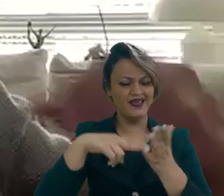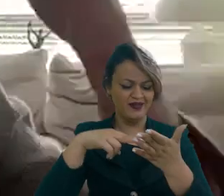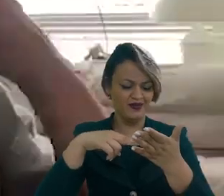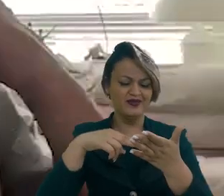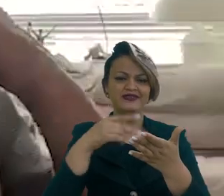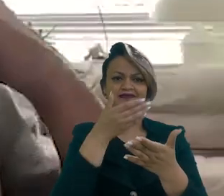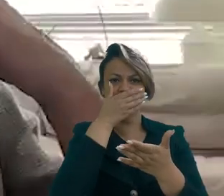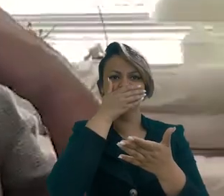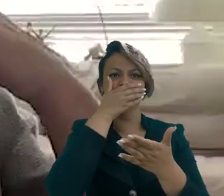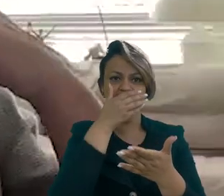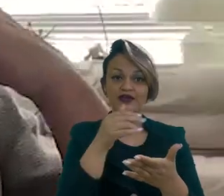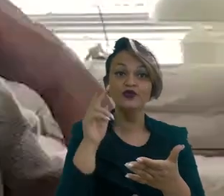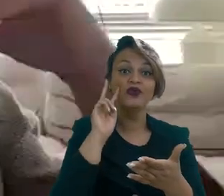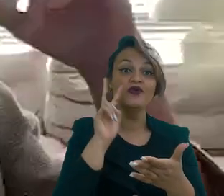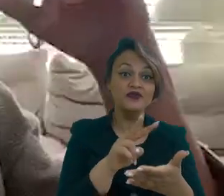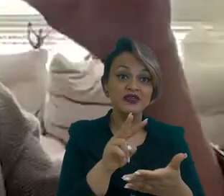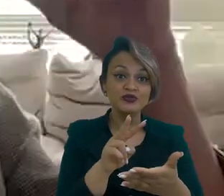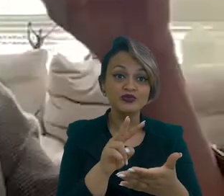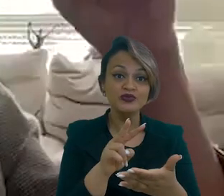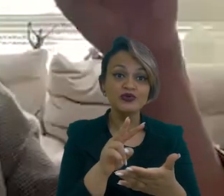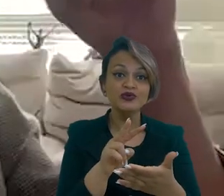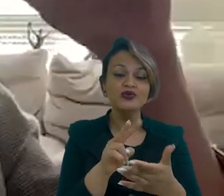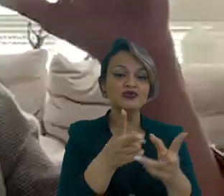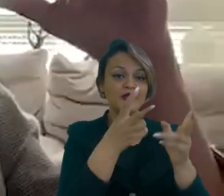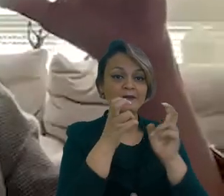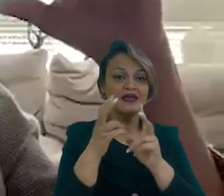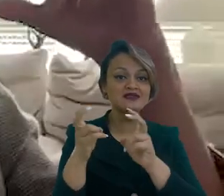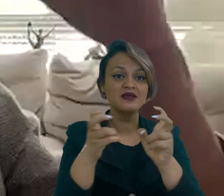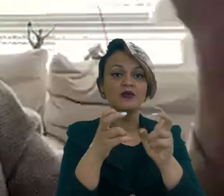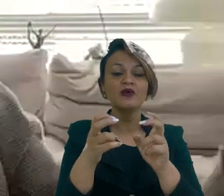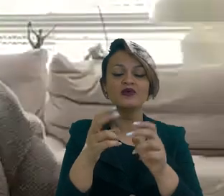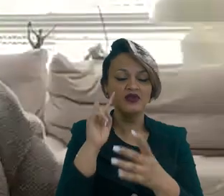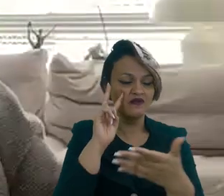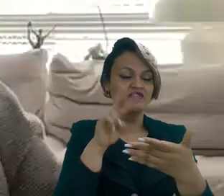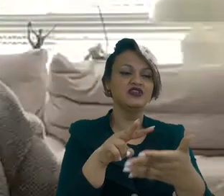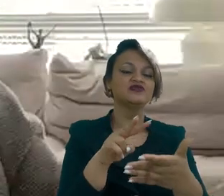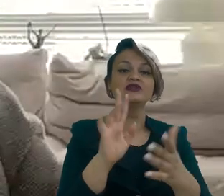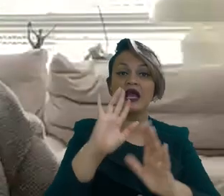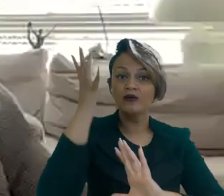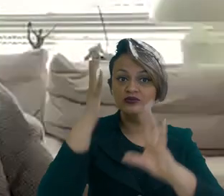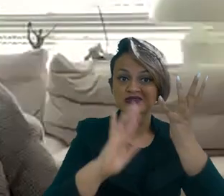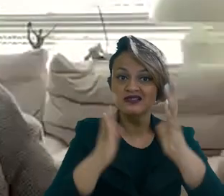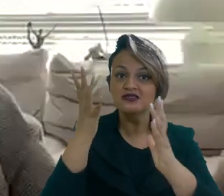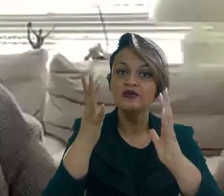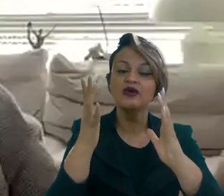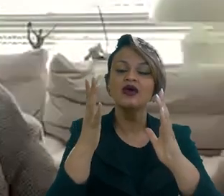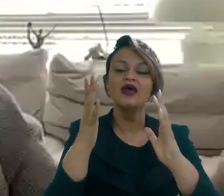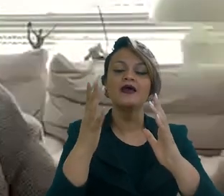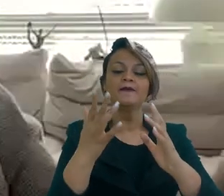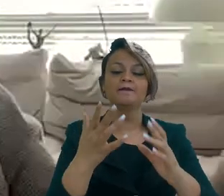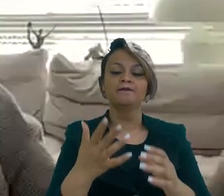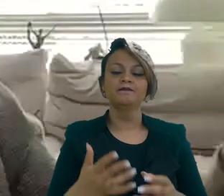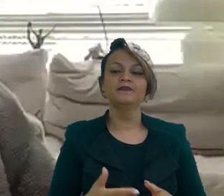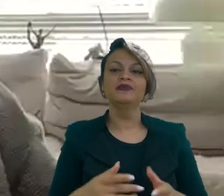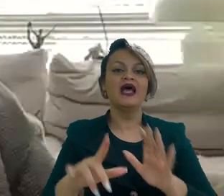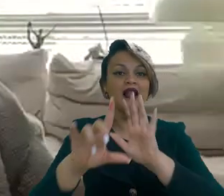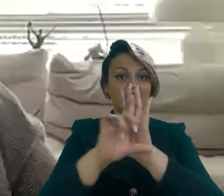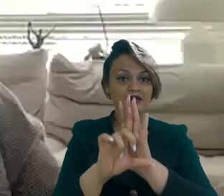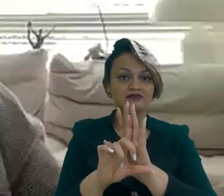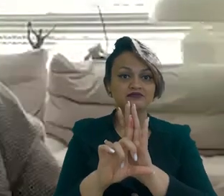eu leio e Rio a respeito das observações que foram feitas pela